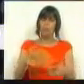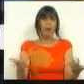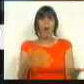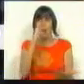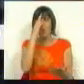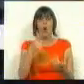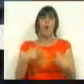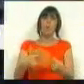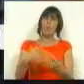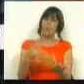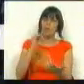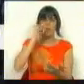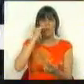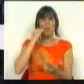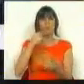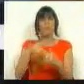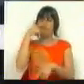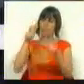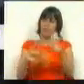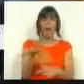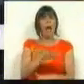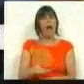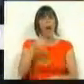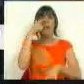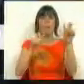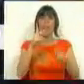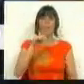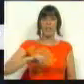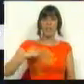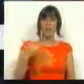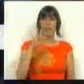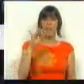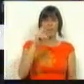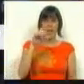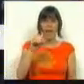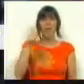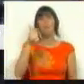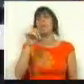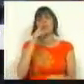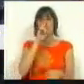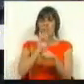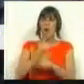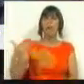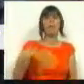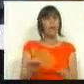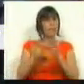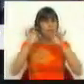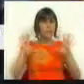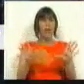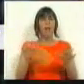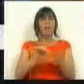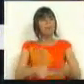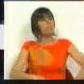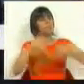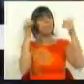suportar custos humanos desta dimensão. Os cidadãos de Vila Verde Ficalho, de Pias ou de Bruges têm os mesmos direitos que os dos grandes